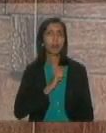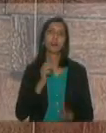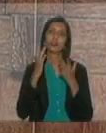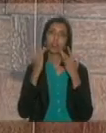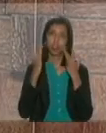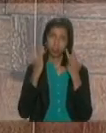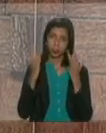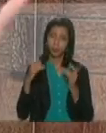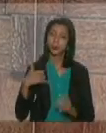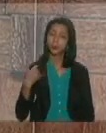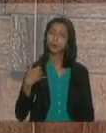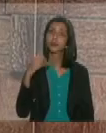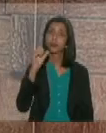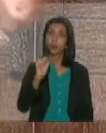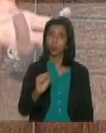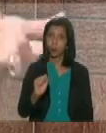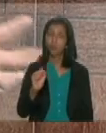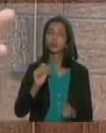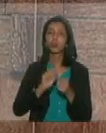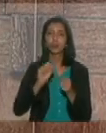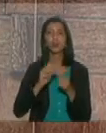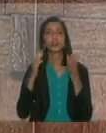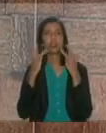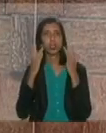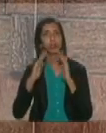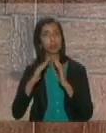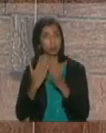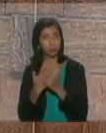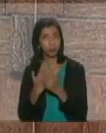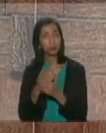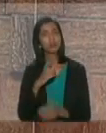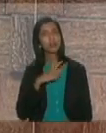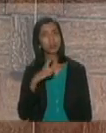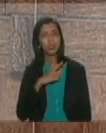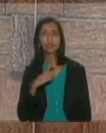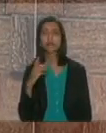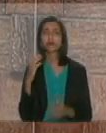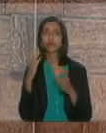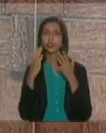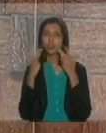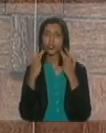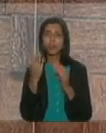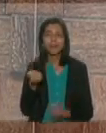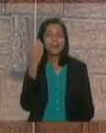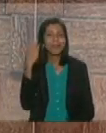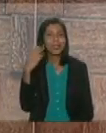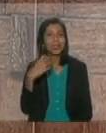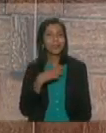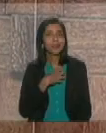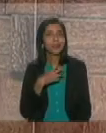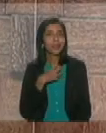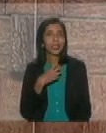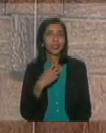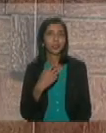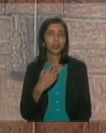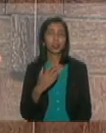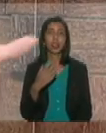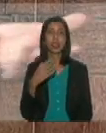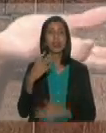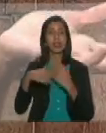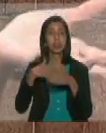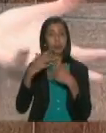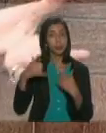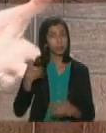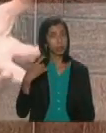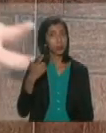8 anos, eu acho, comecei a fazer teatro na escola e tinha essa coisa do teatro muito dentro de mim, né? A vida toda. Com 12 anos,